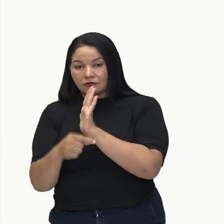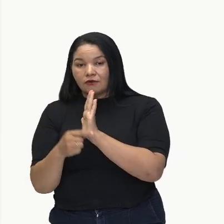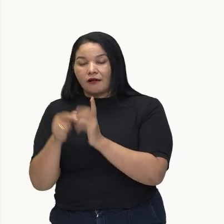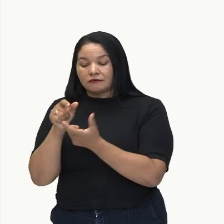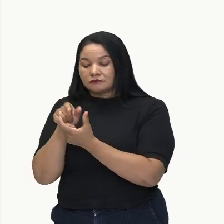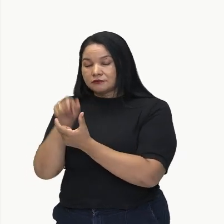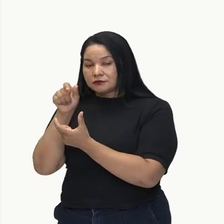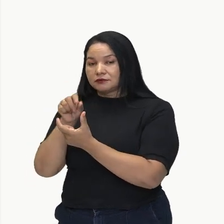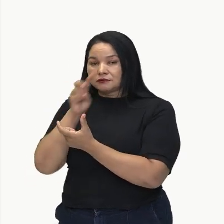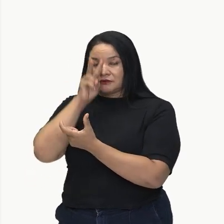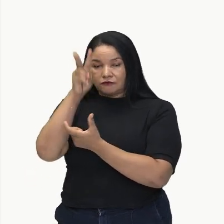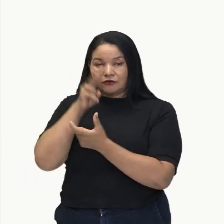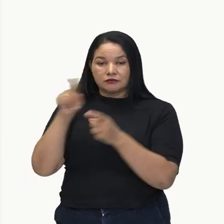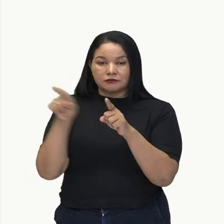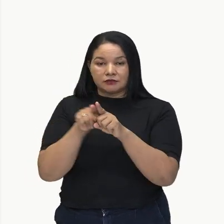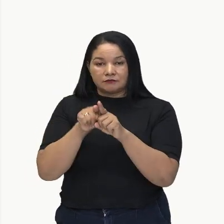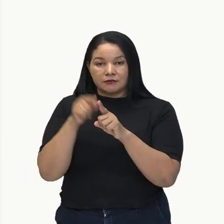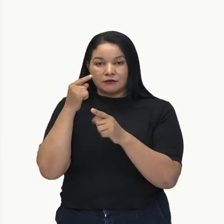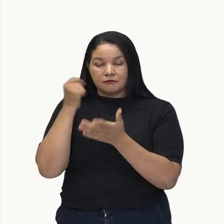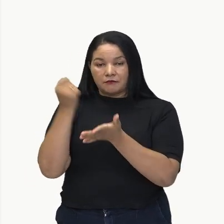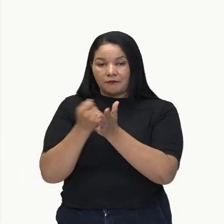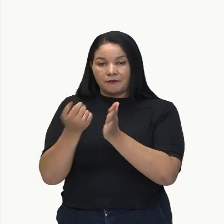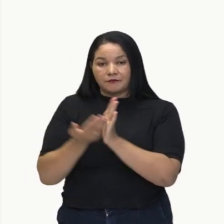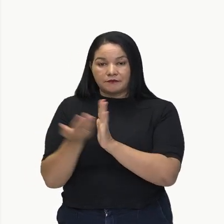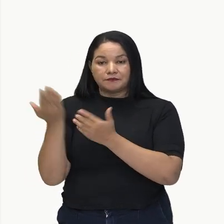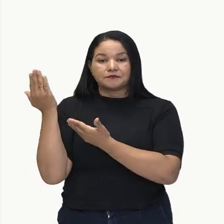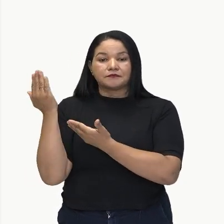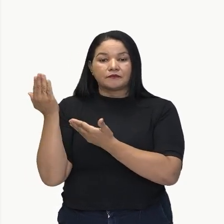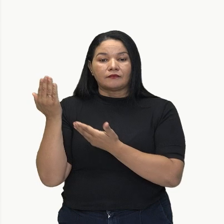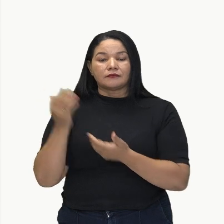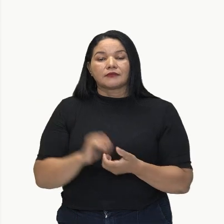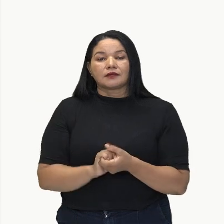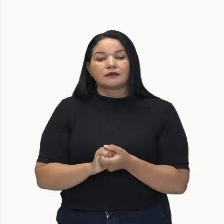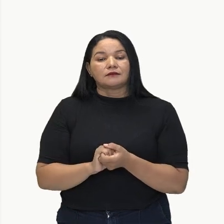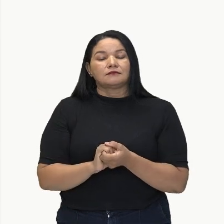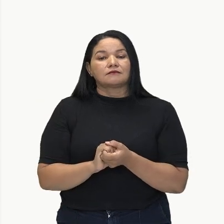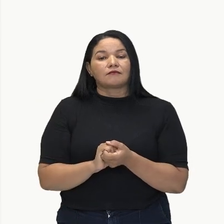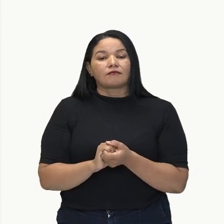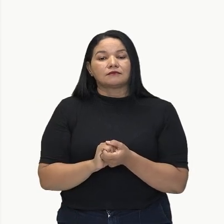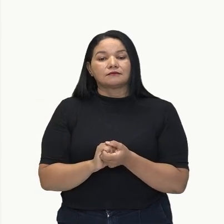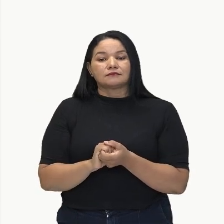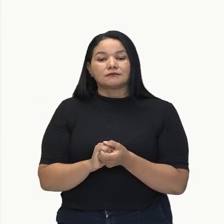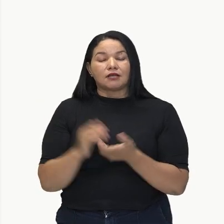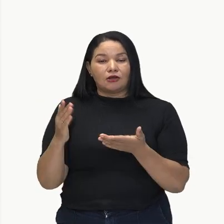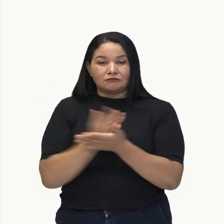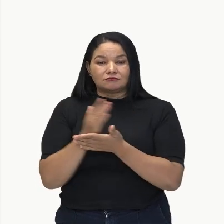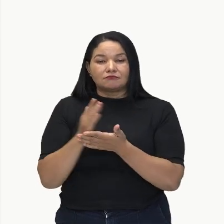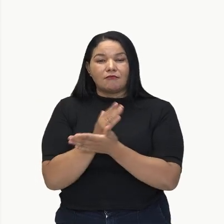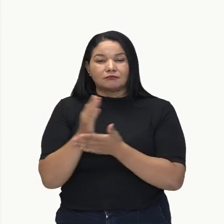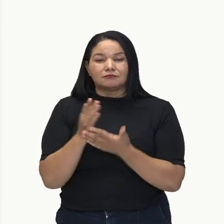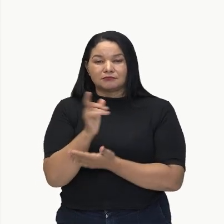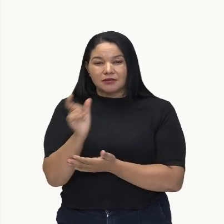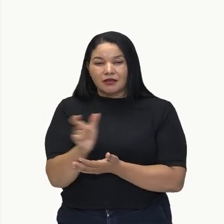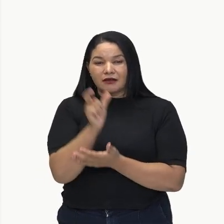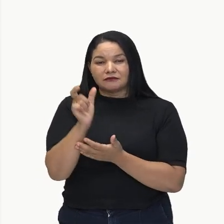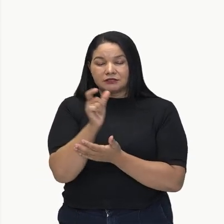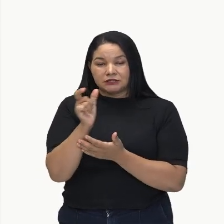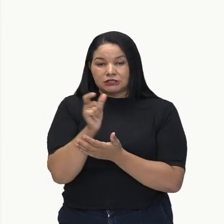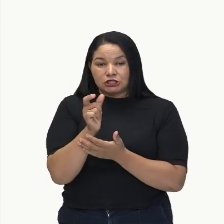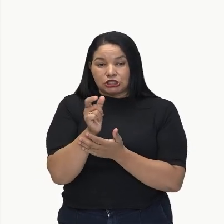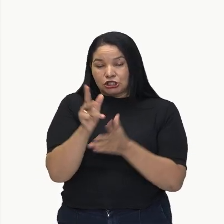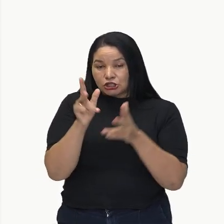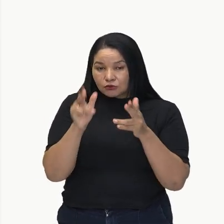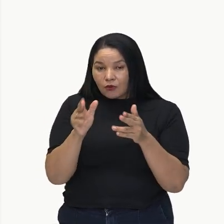tônicas dessas palavras na língua espanhola. E mesmo que sejam palavras escritas iguais ou